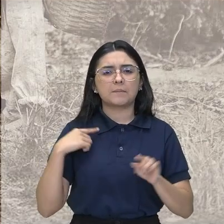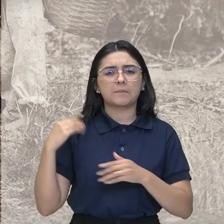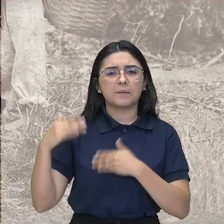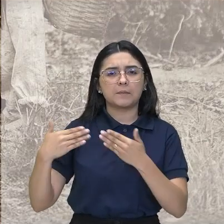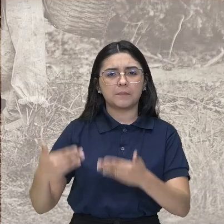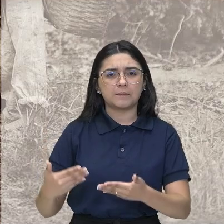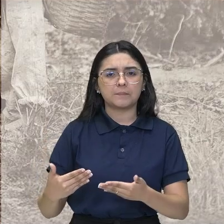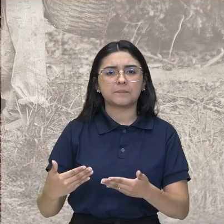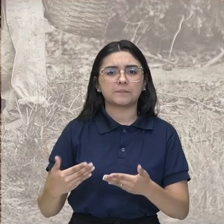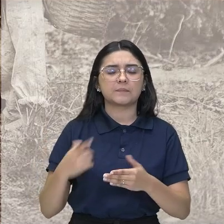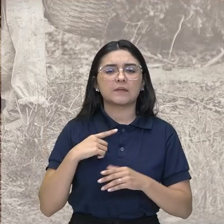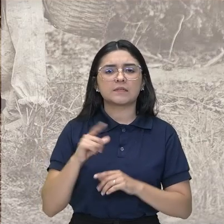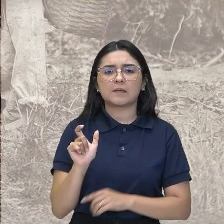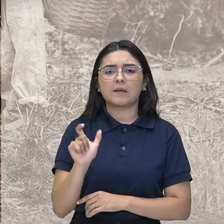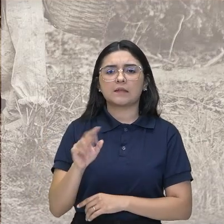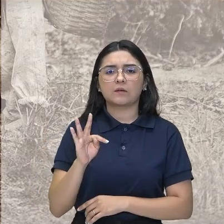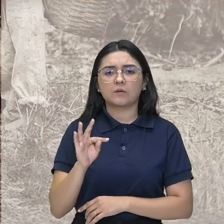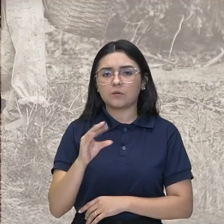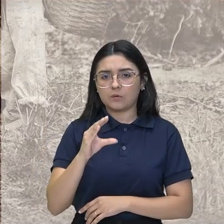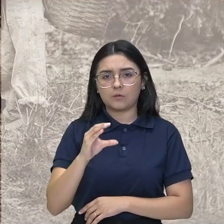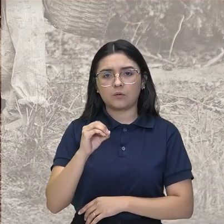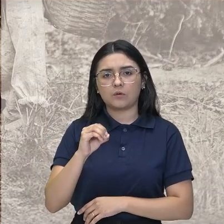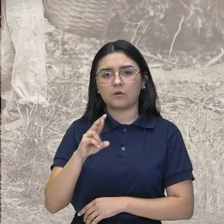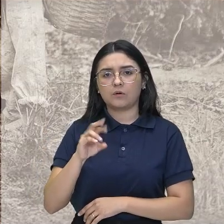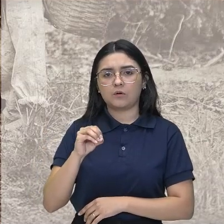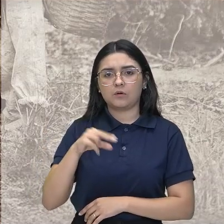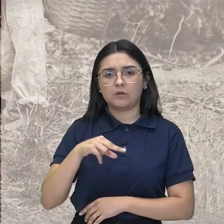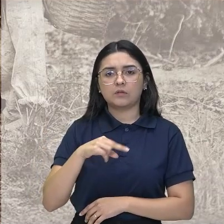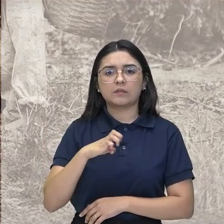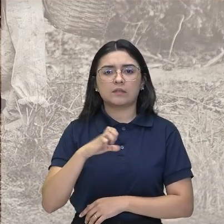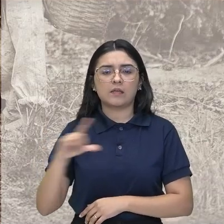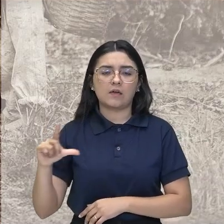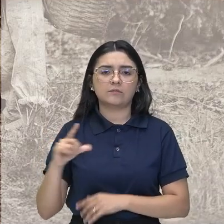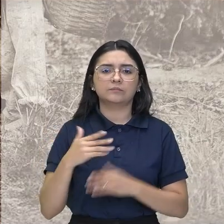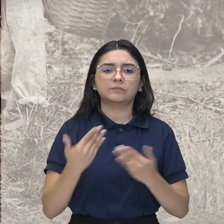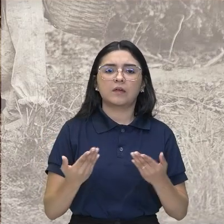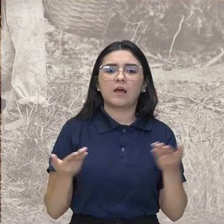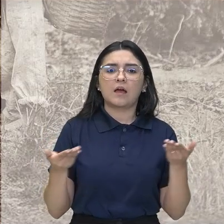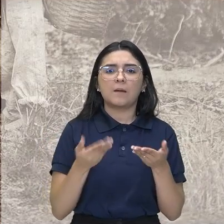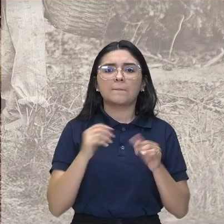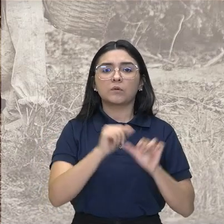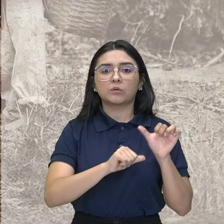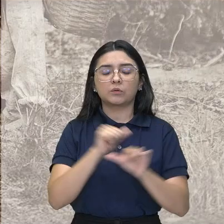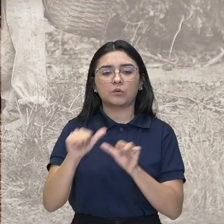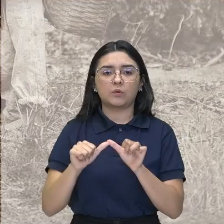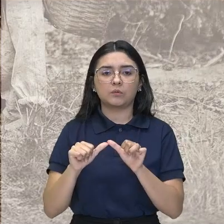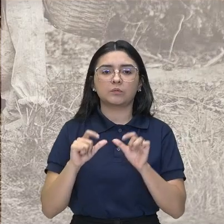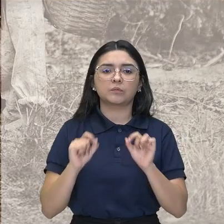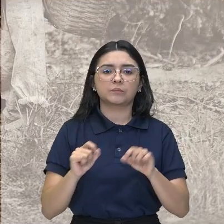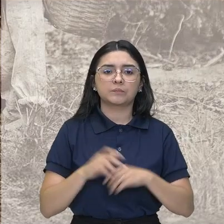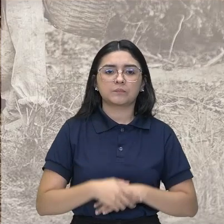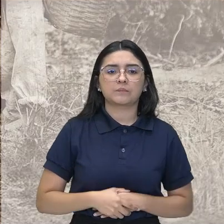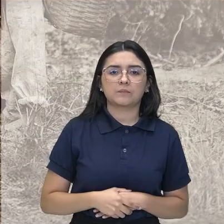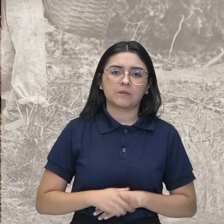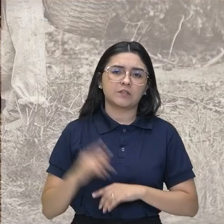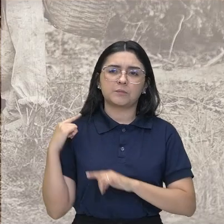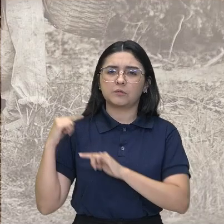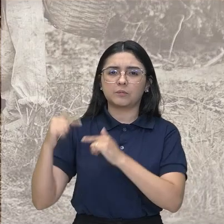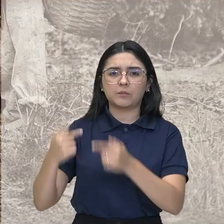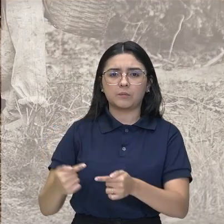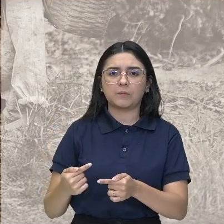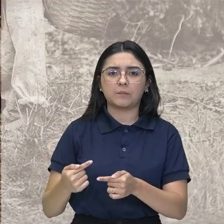esse termo coronel passou de uma patente militar, digamos que para um título hereditário, passado de pai para filho.